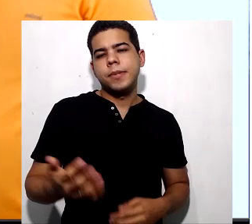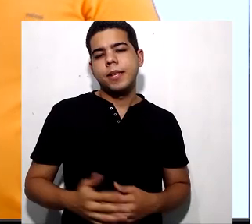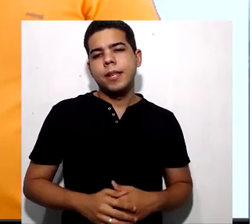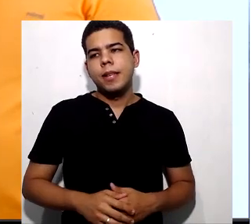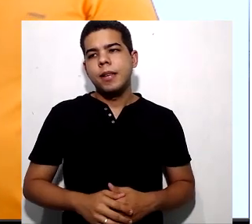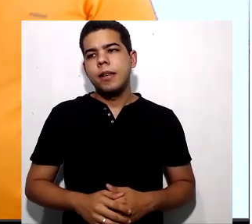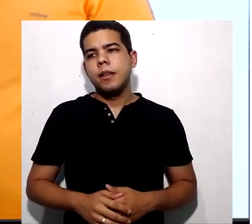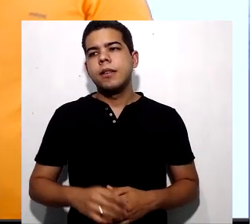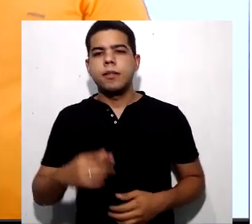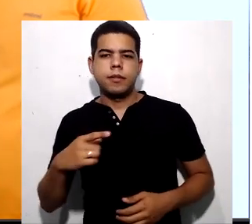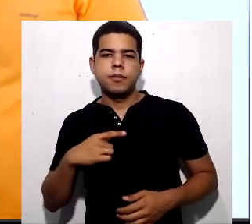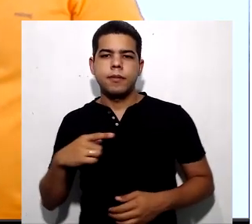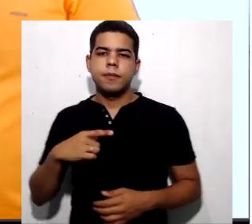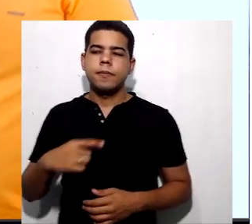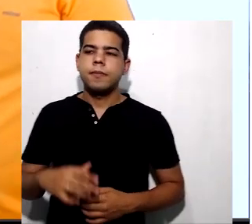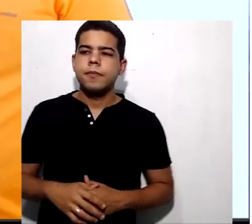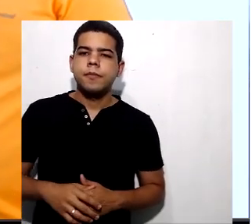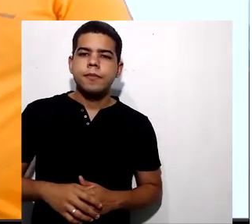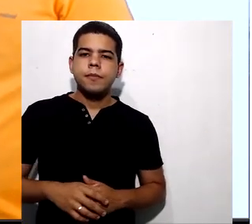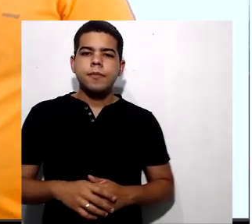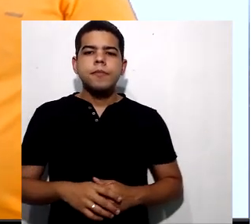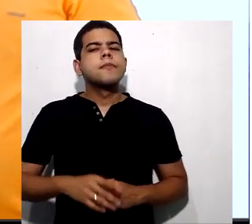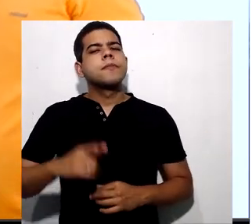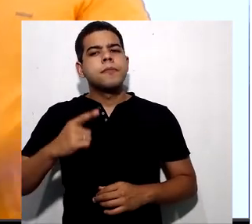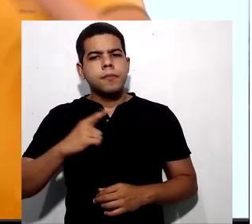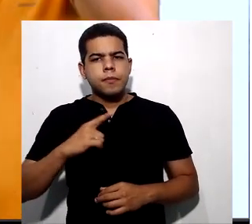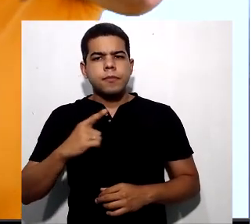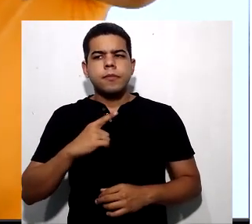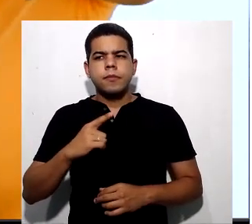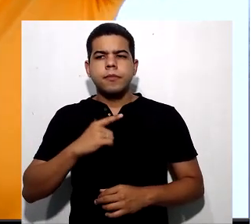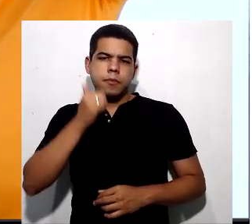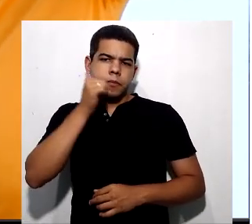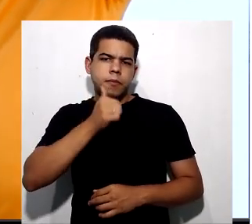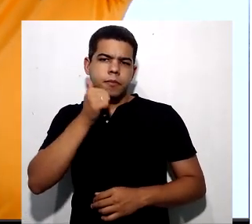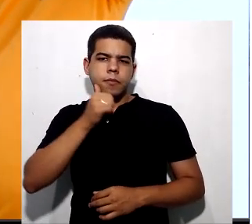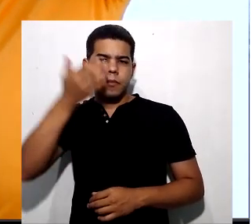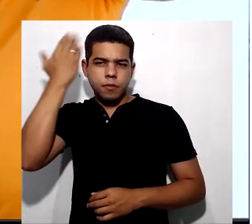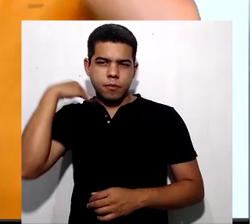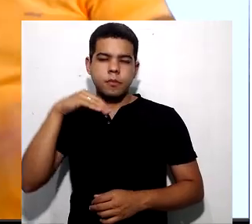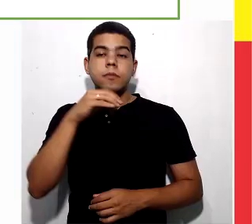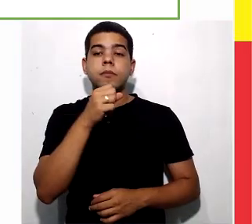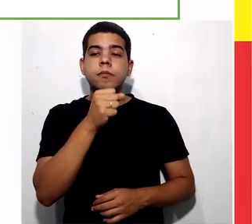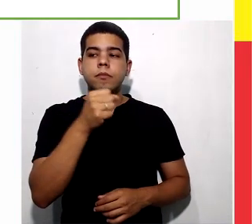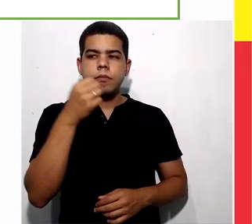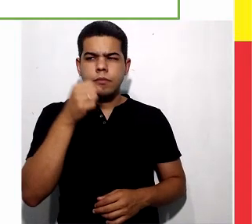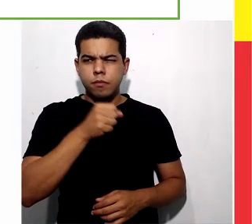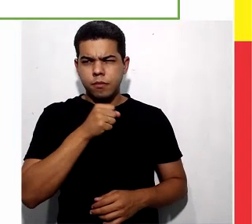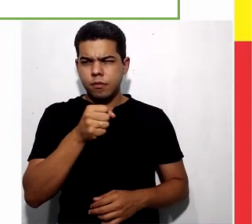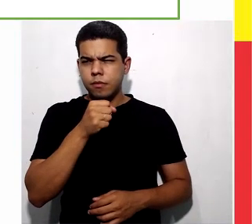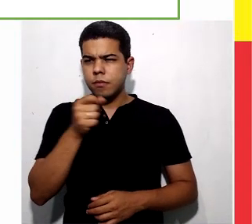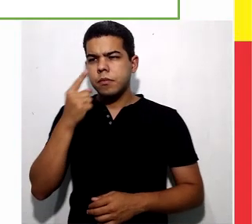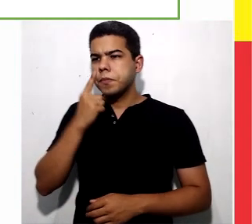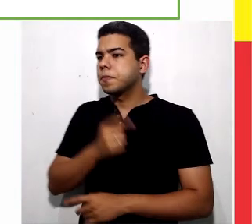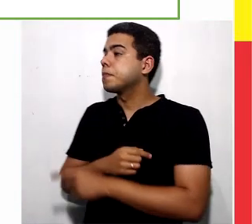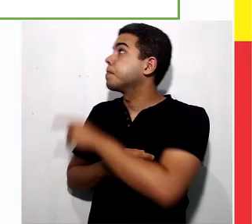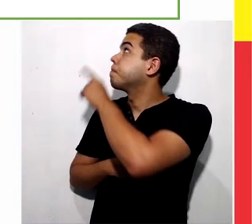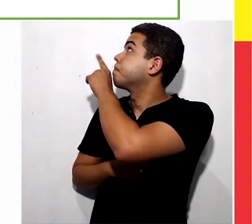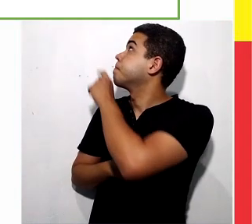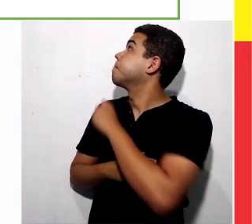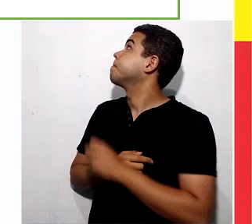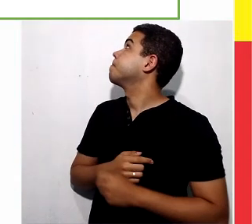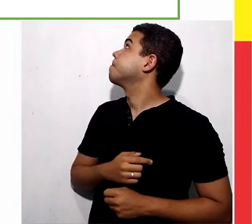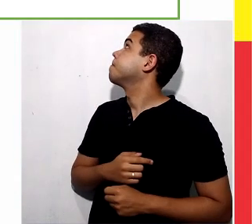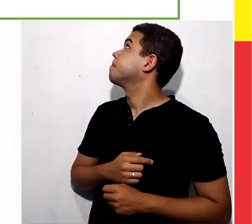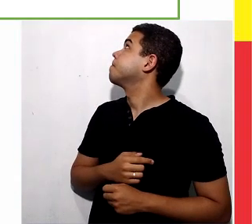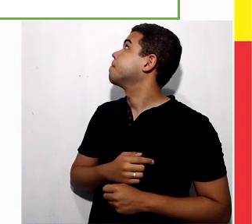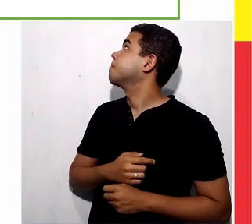antes da morte dela. E há uma entrevista, que depois que eu gostaria que vocês pesquisassem, uma entrevista dela, que está